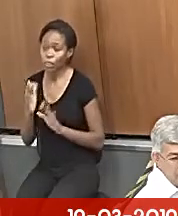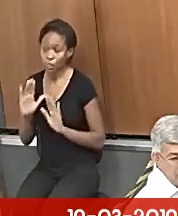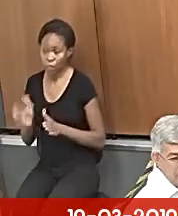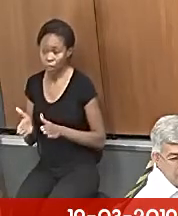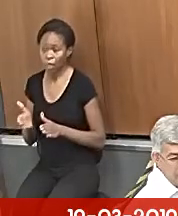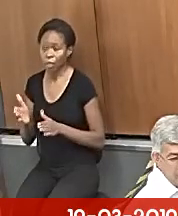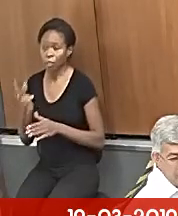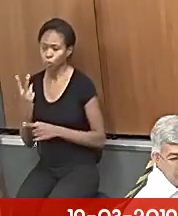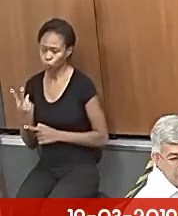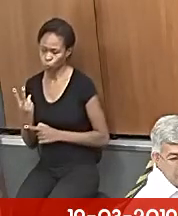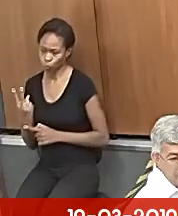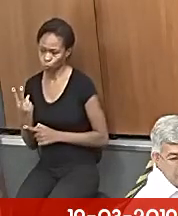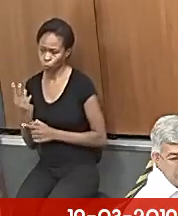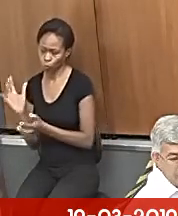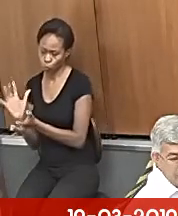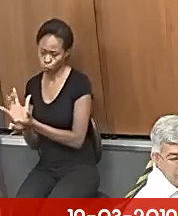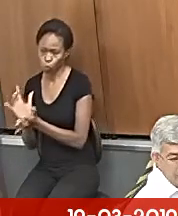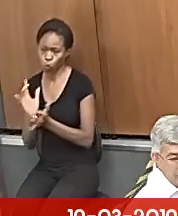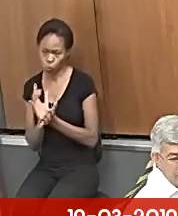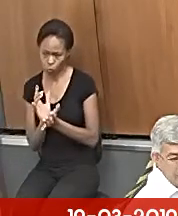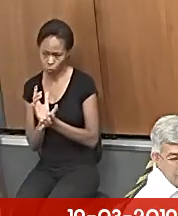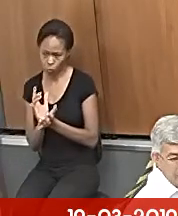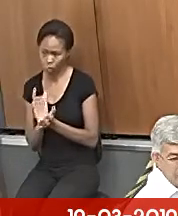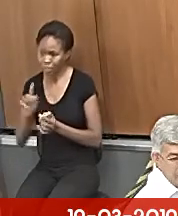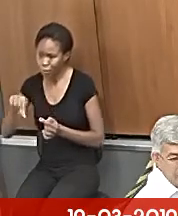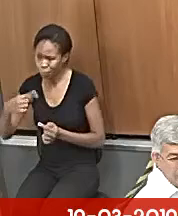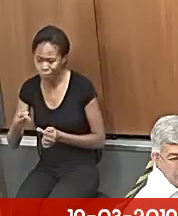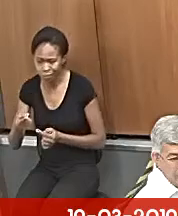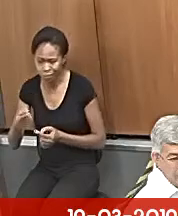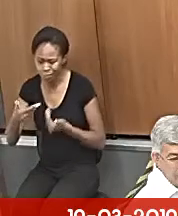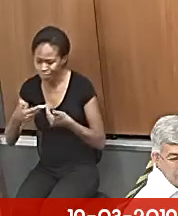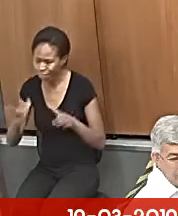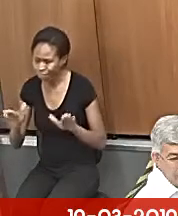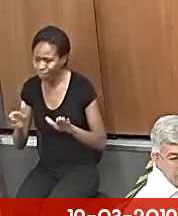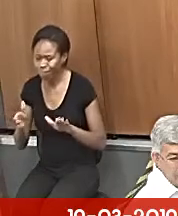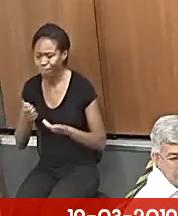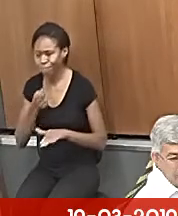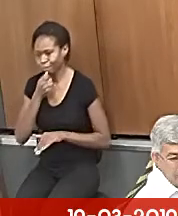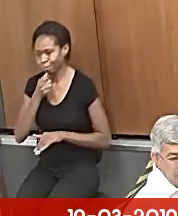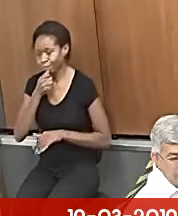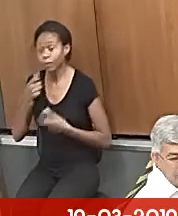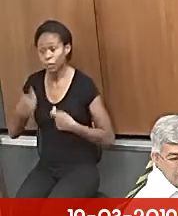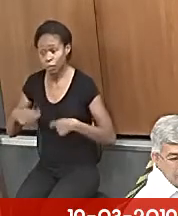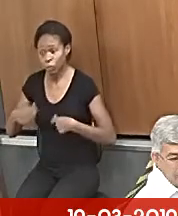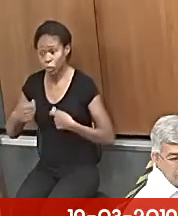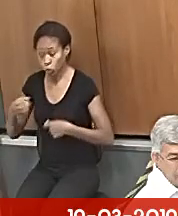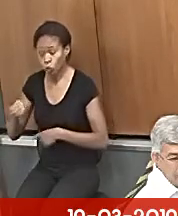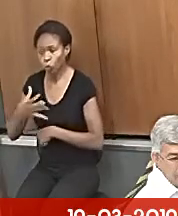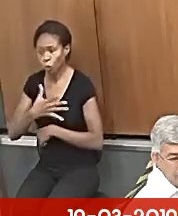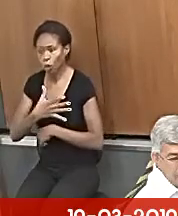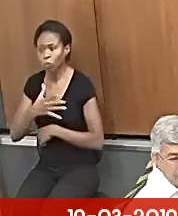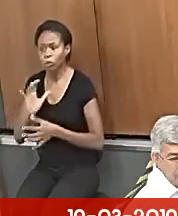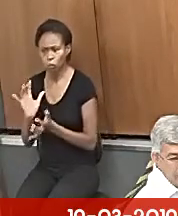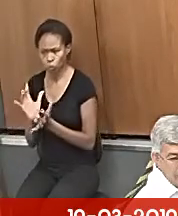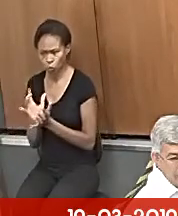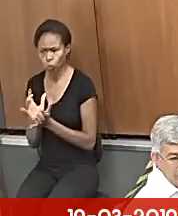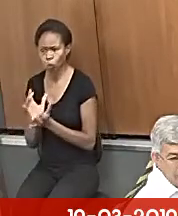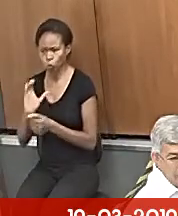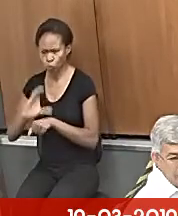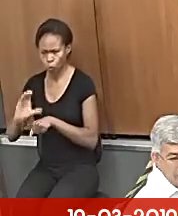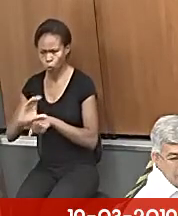maurício região não abriu mais turmas então tenha necessidade de abrir novas turmas porque esses técnicos